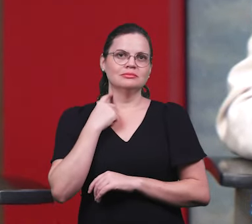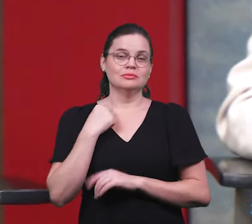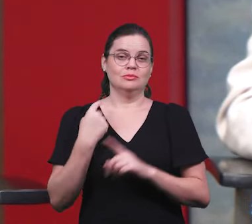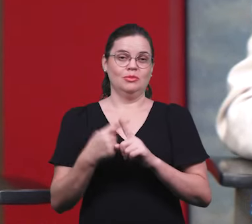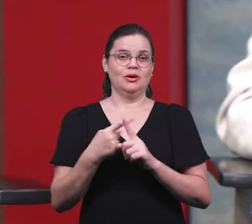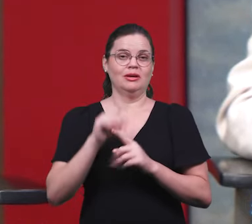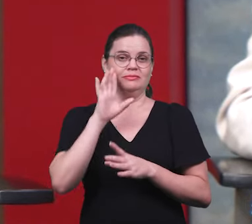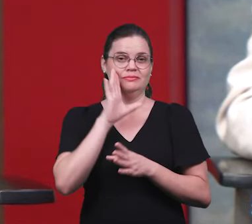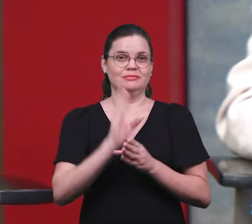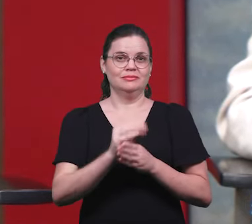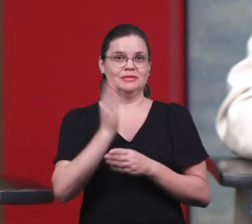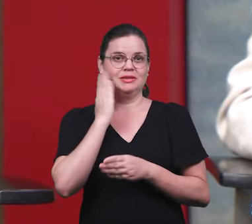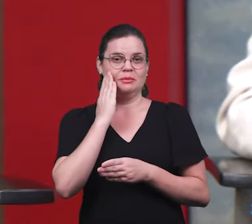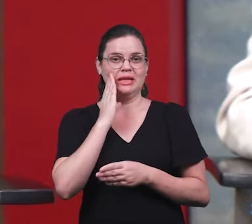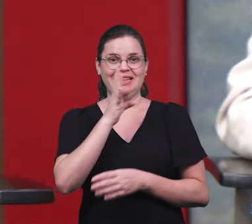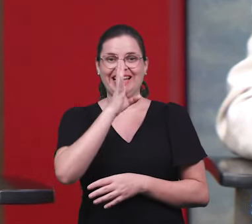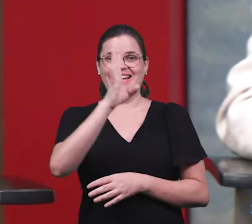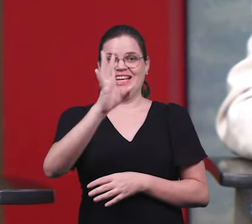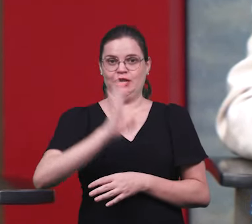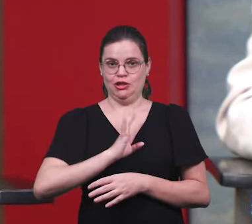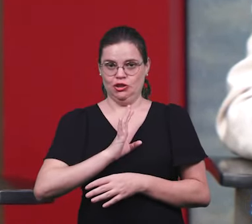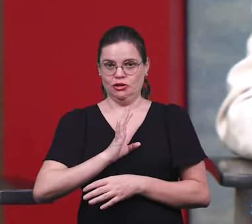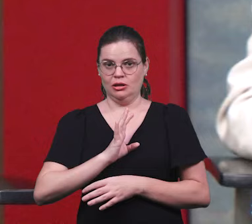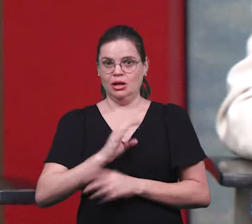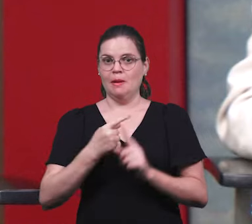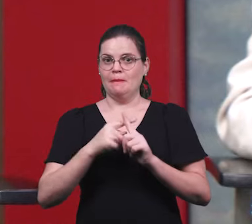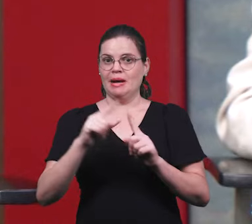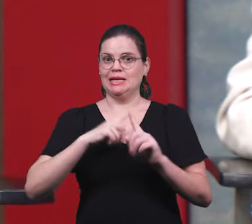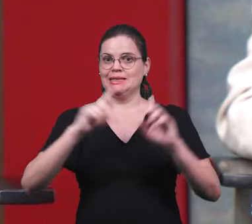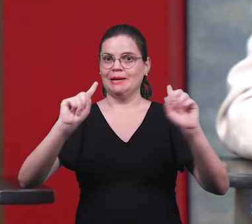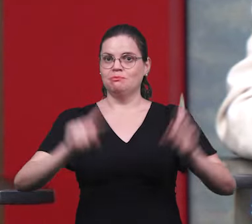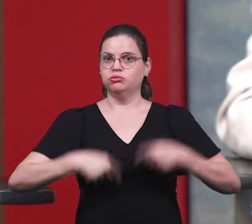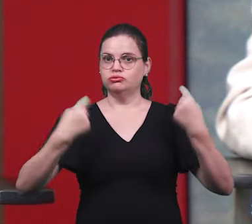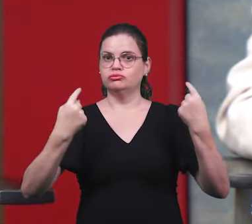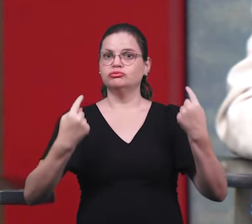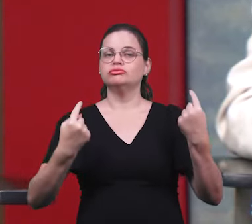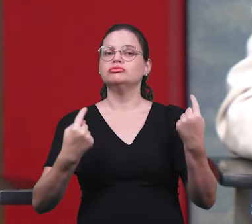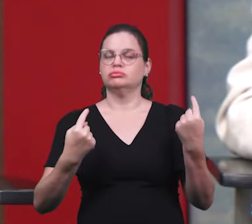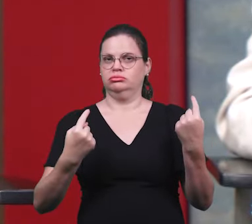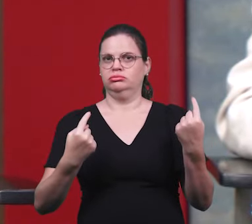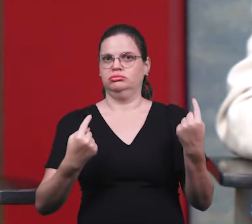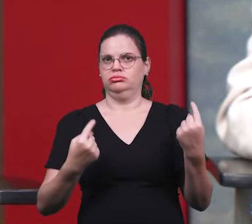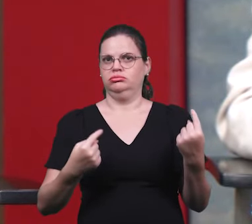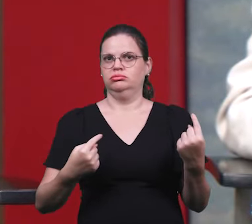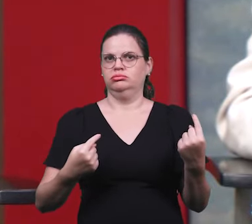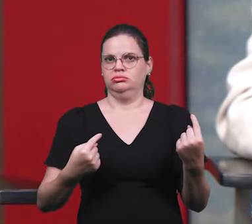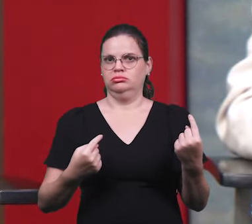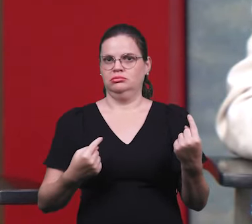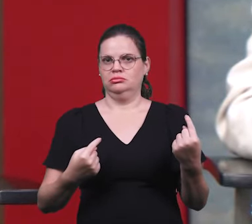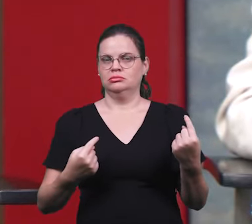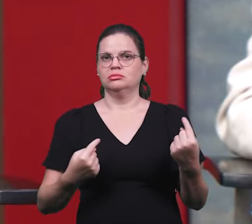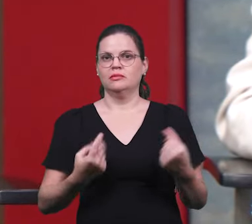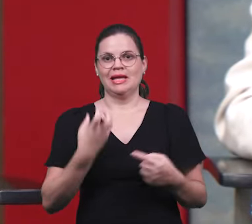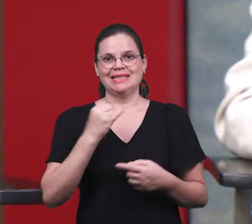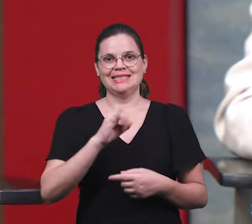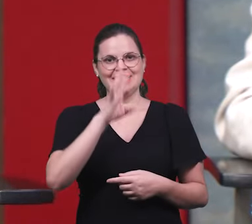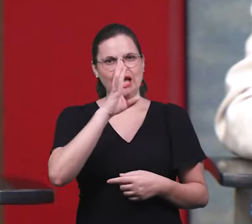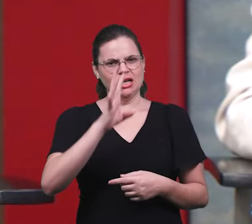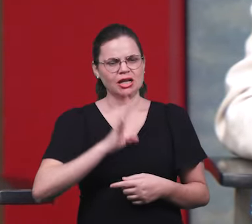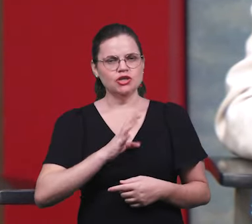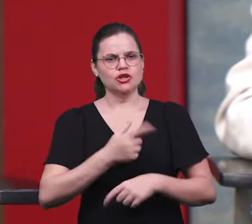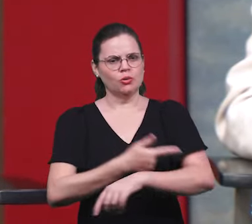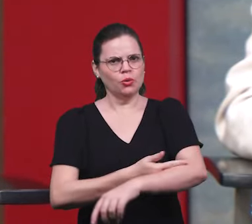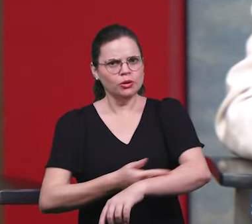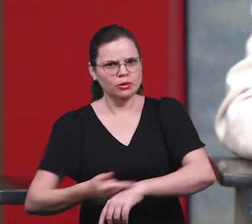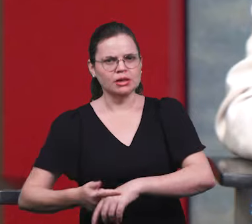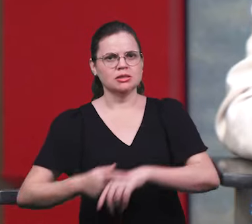tem a crítica e tem o ataque, né? Porque a crítica, se ela for respeitosa, você tem como